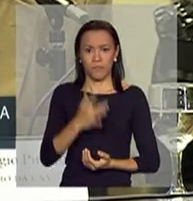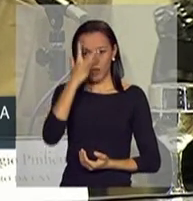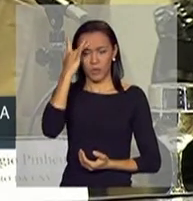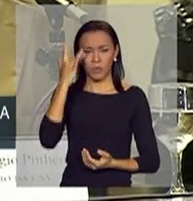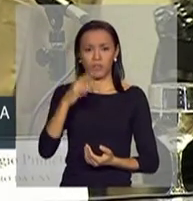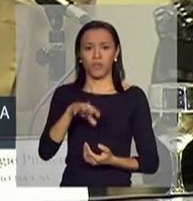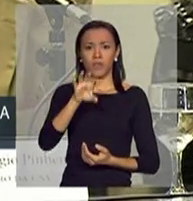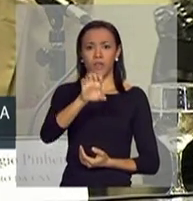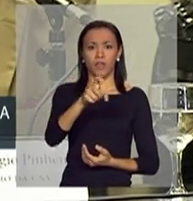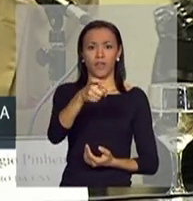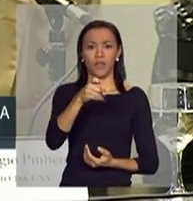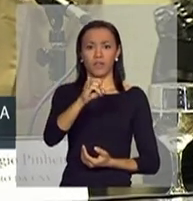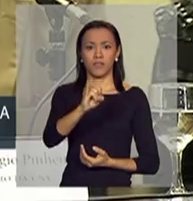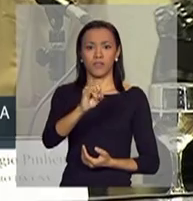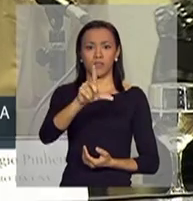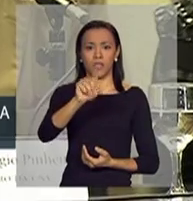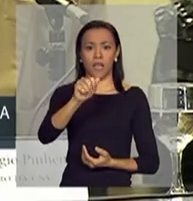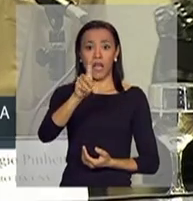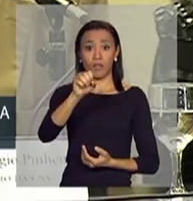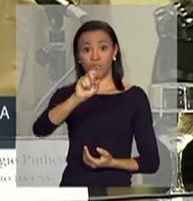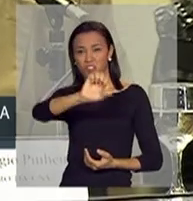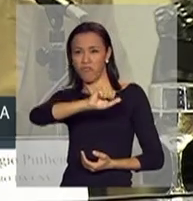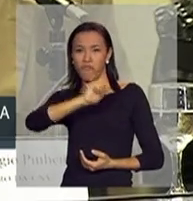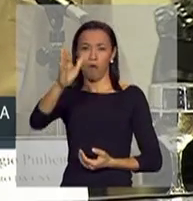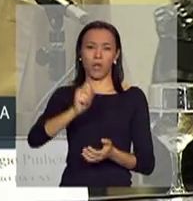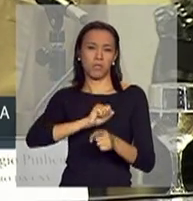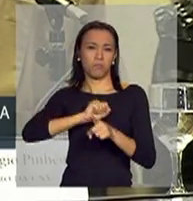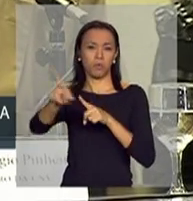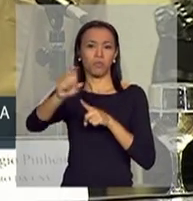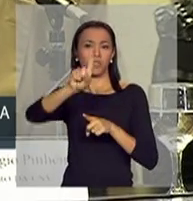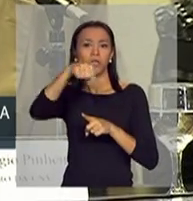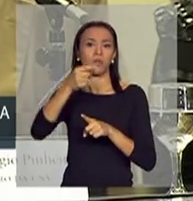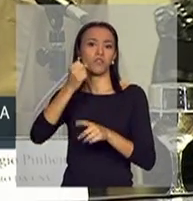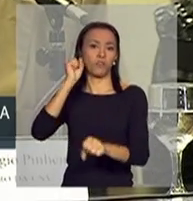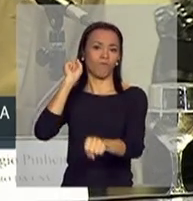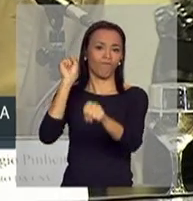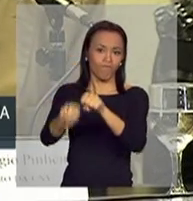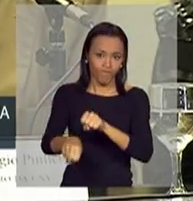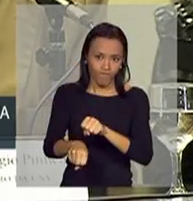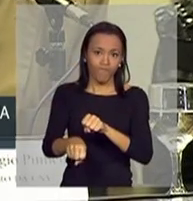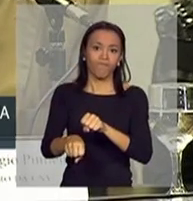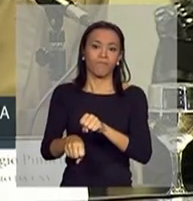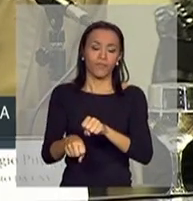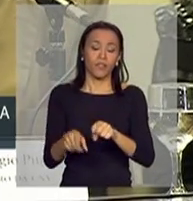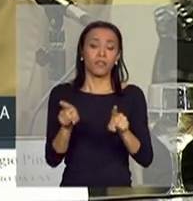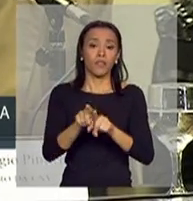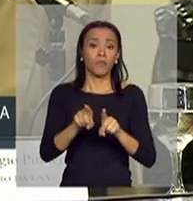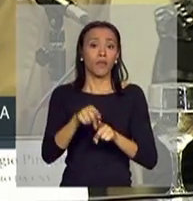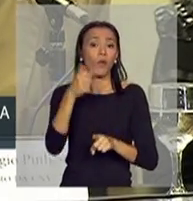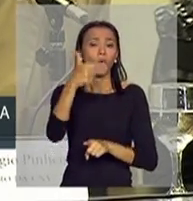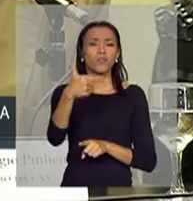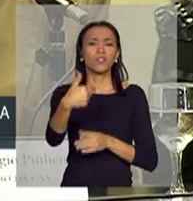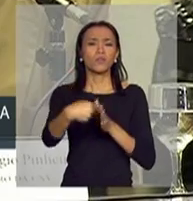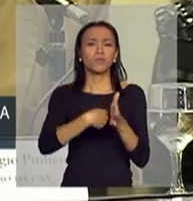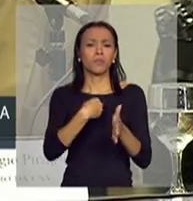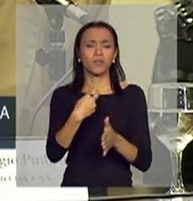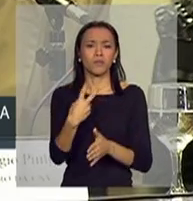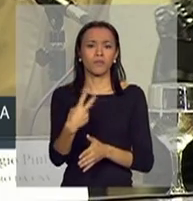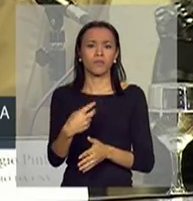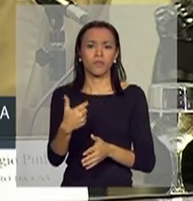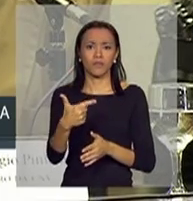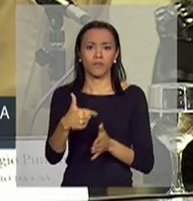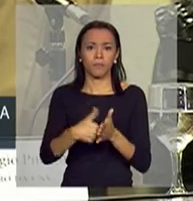exilados que depois foram mortos ou alvo de desaparecimento. Sobre a segunda parte da sua pergunta, se a